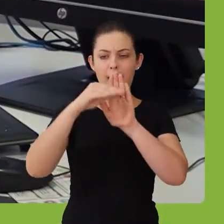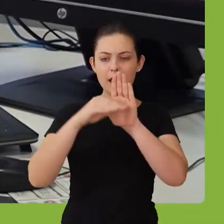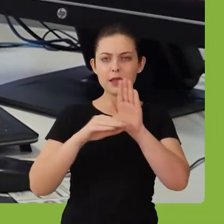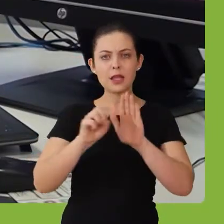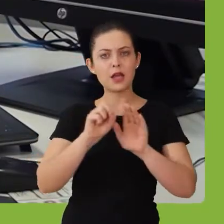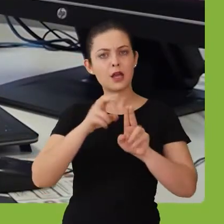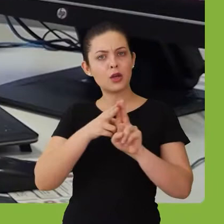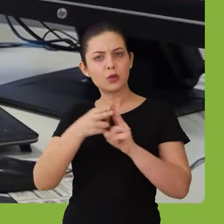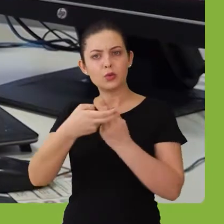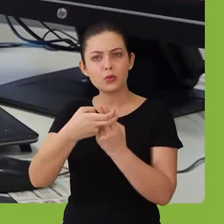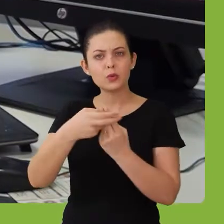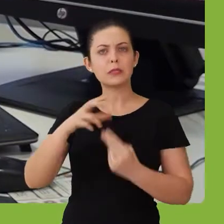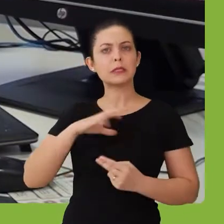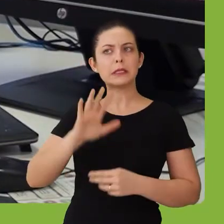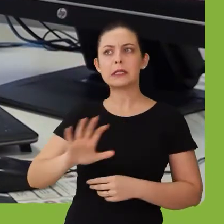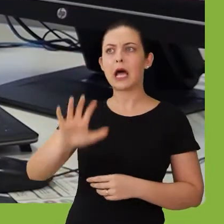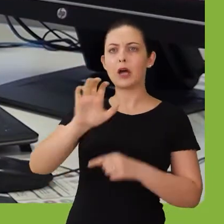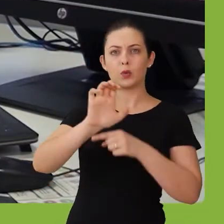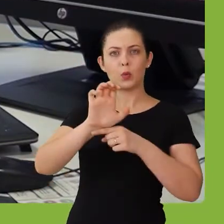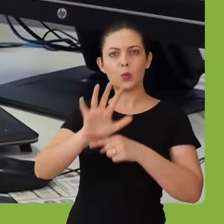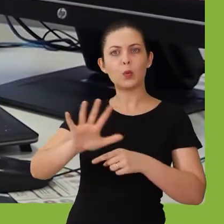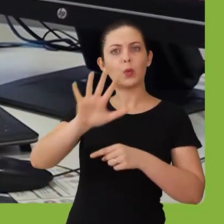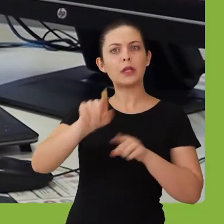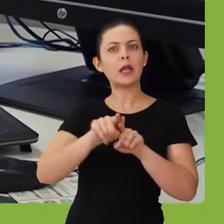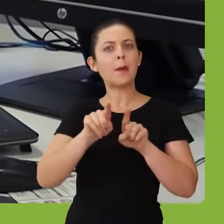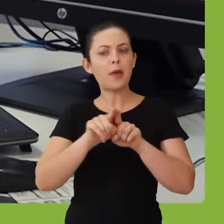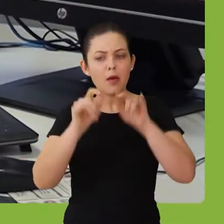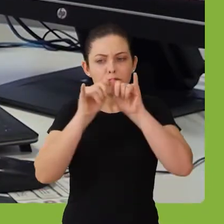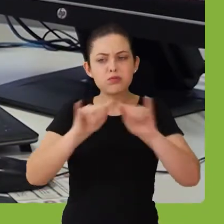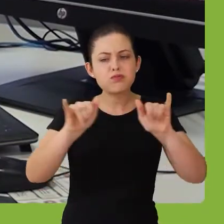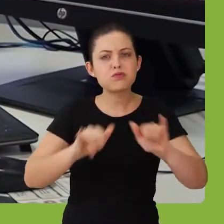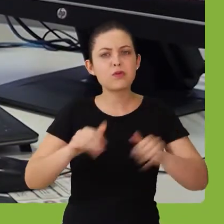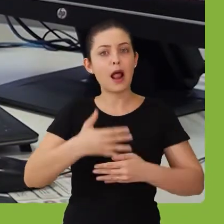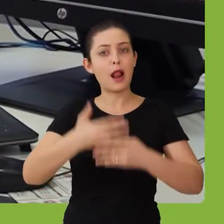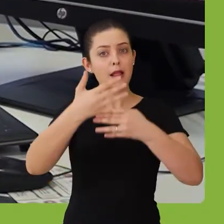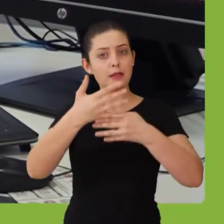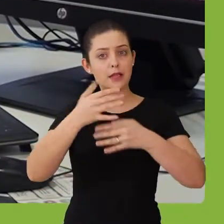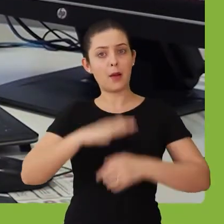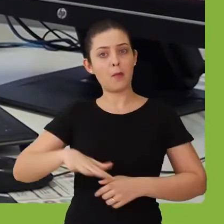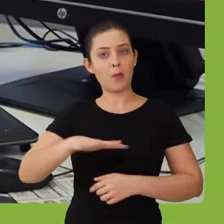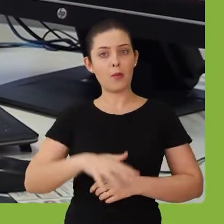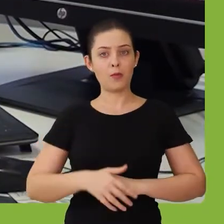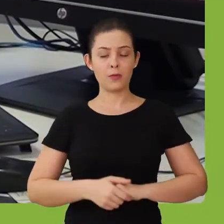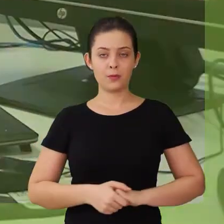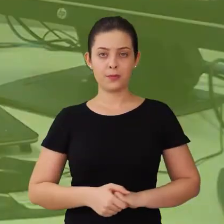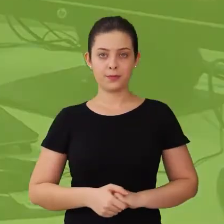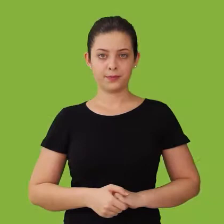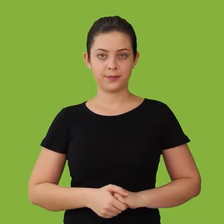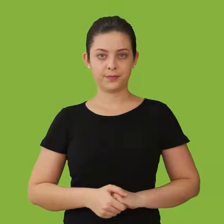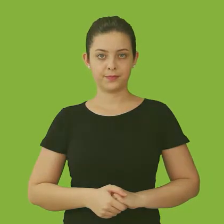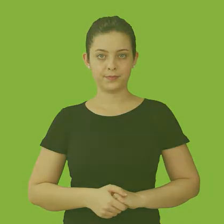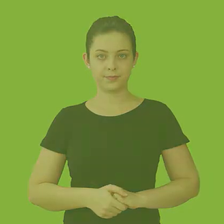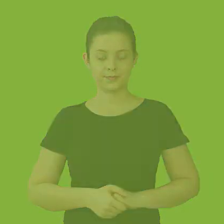em todo o território estadual e dar publicidade a essas listas para a população catarinense